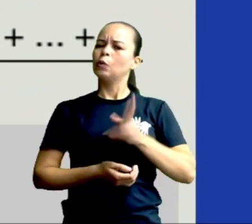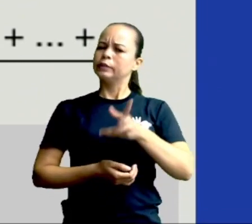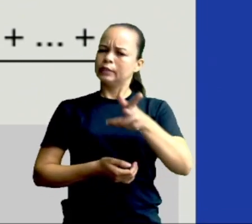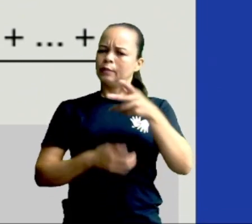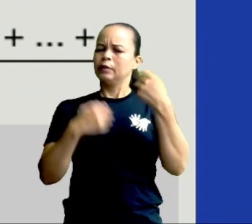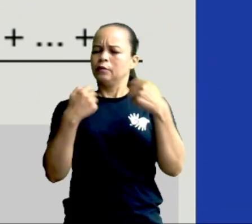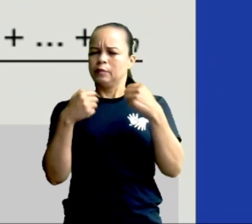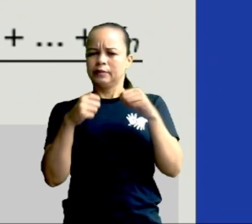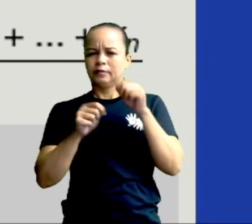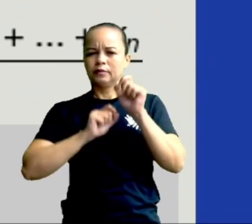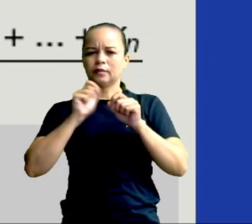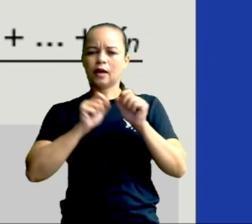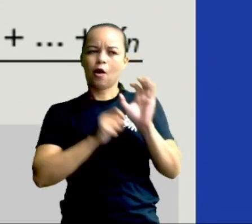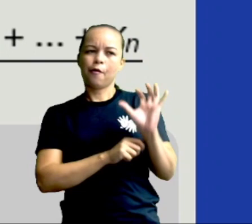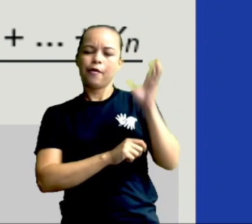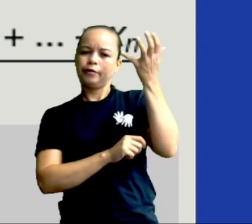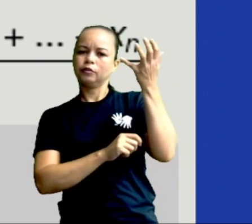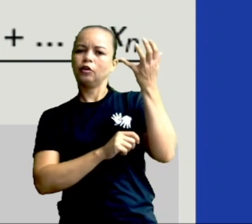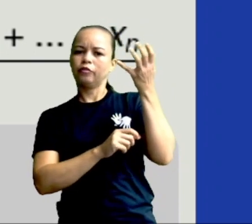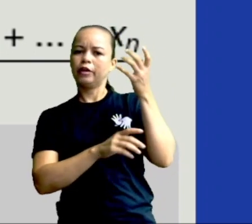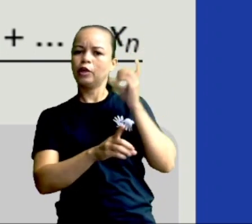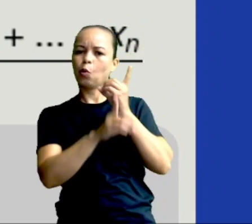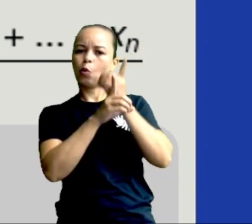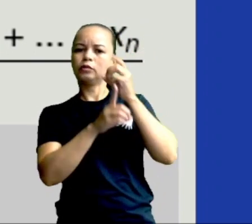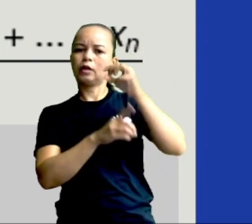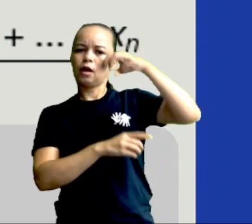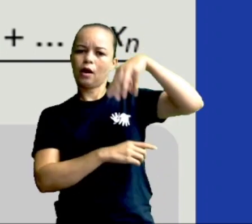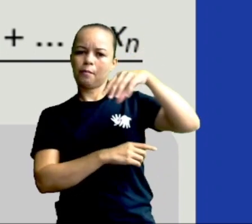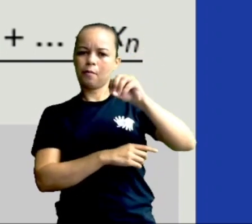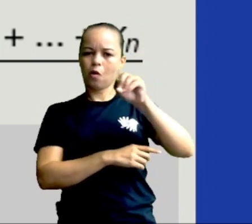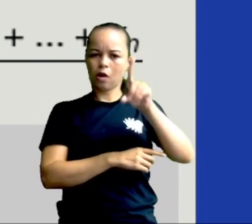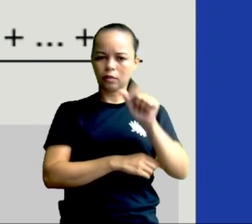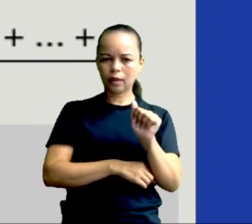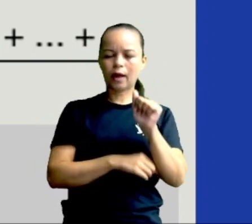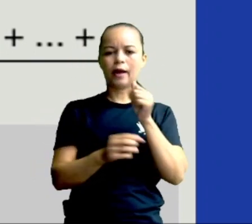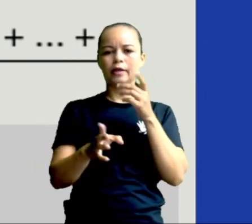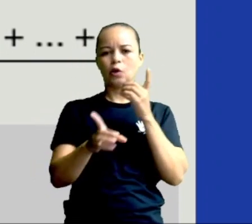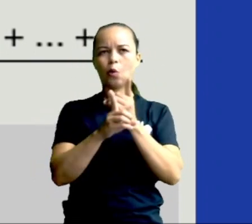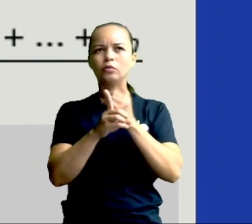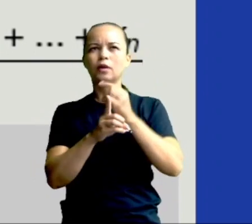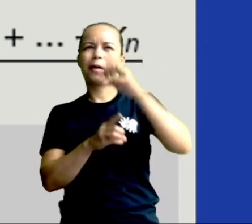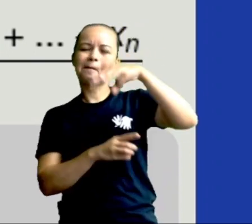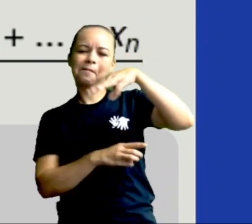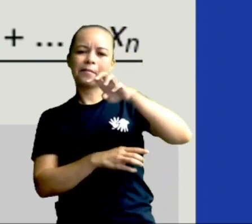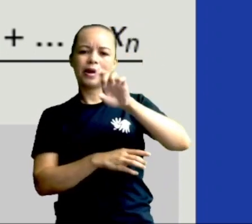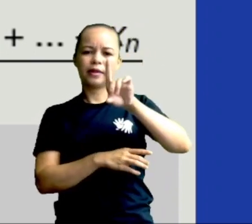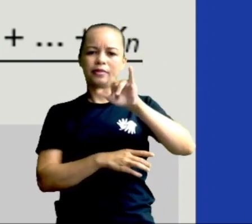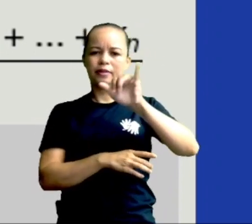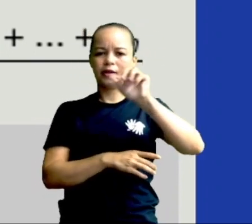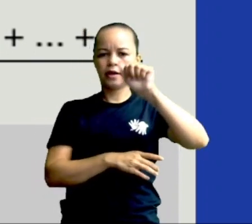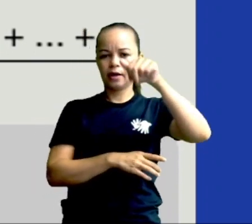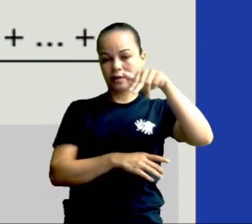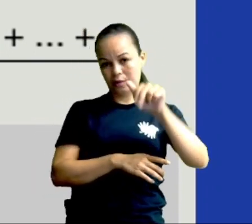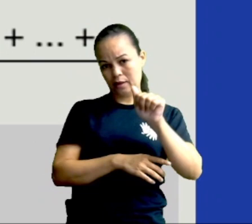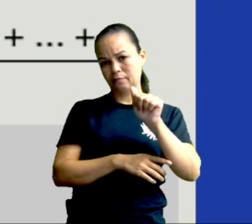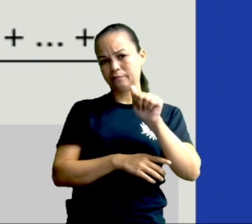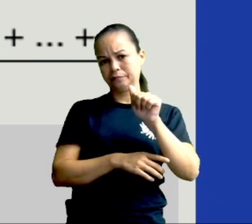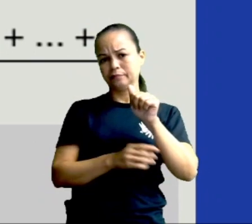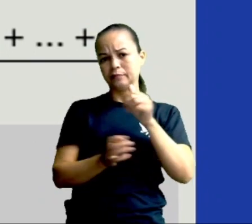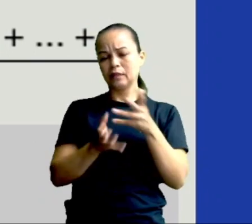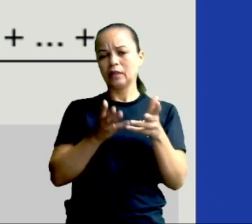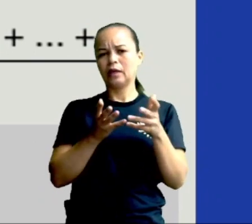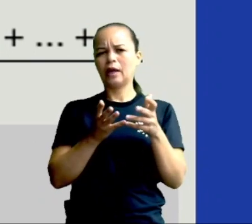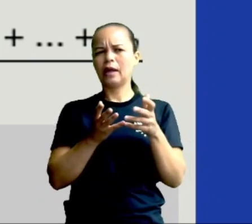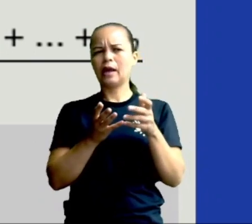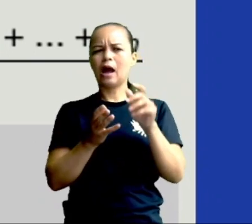eu precisar resolver, encontrar uma moda, encontrar uma mediana, encontrar a média aritmética nem tanto, tá? Que aí a gente